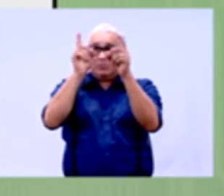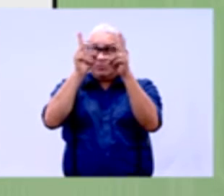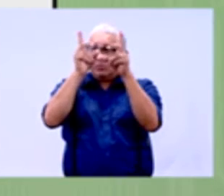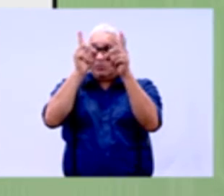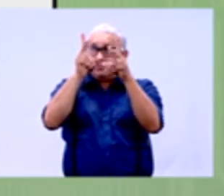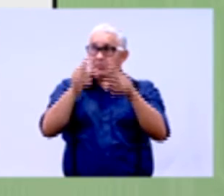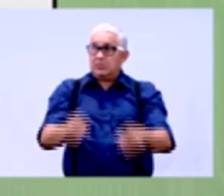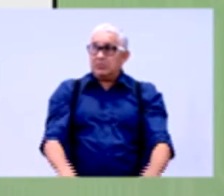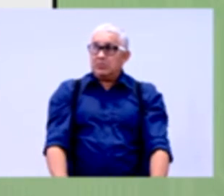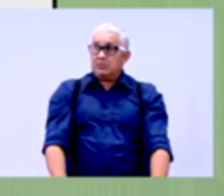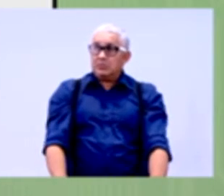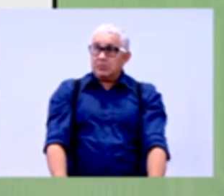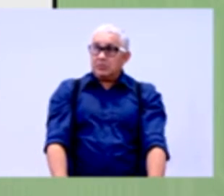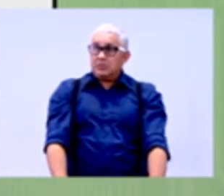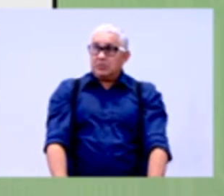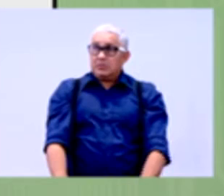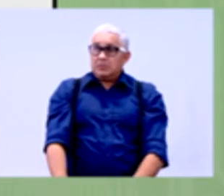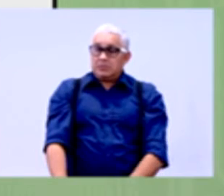Fechar